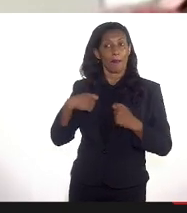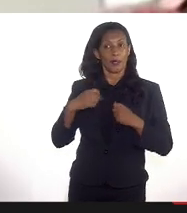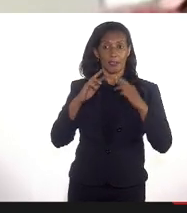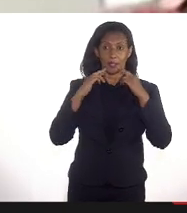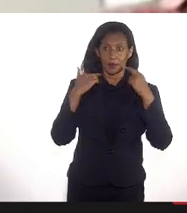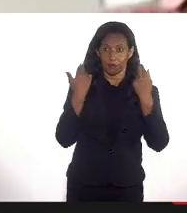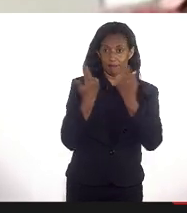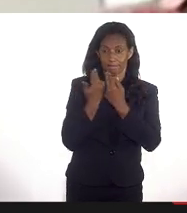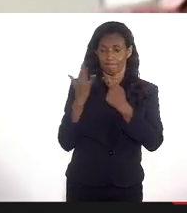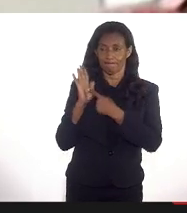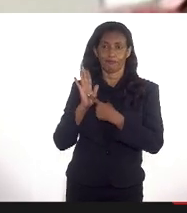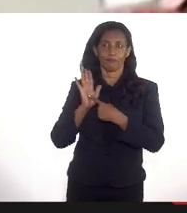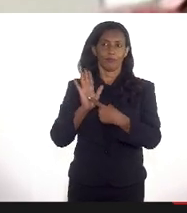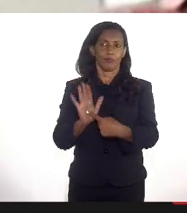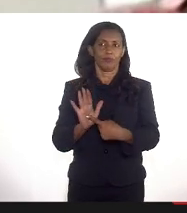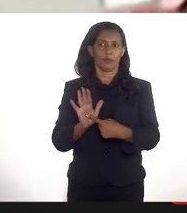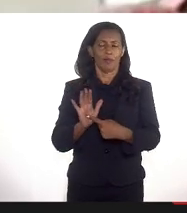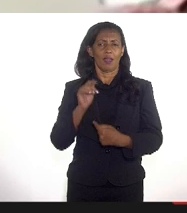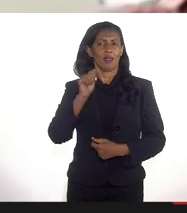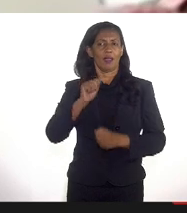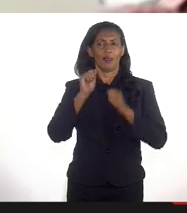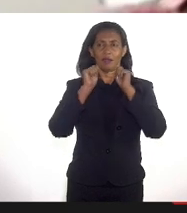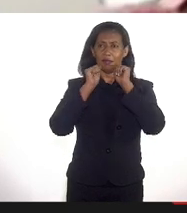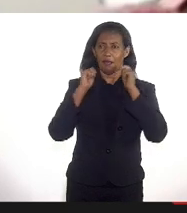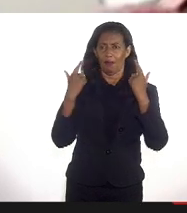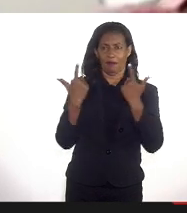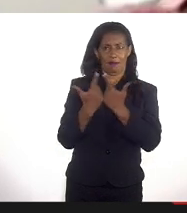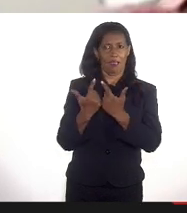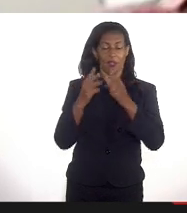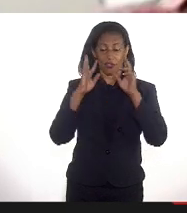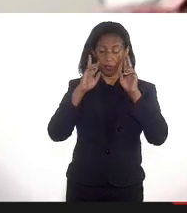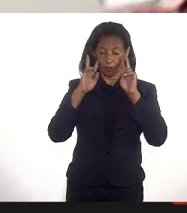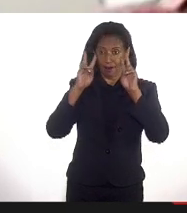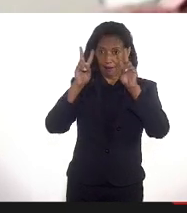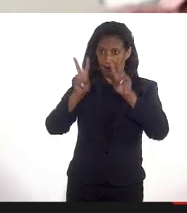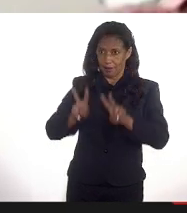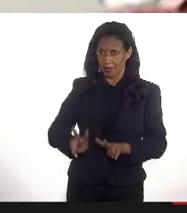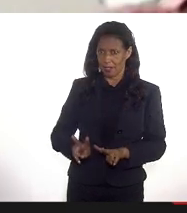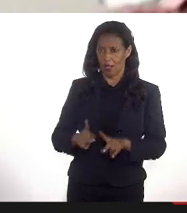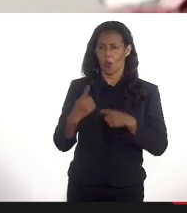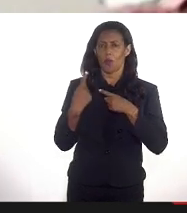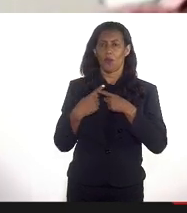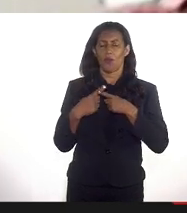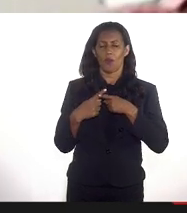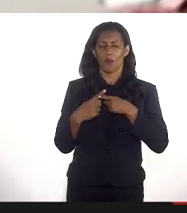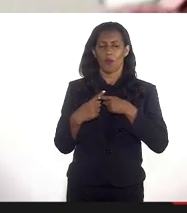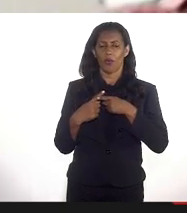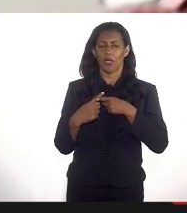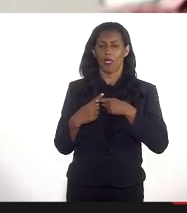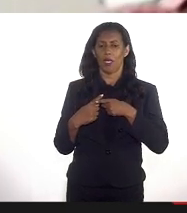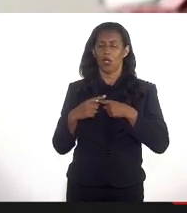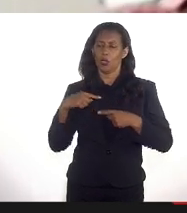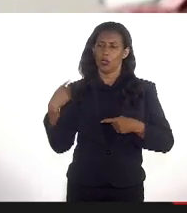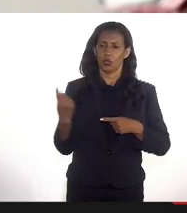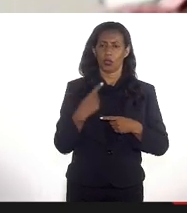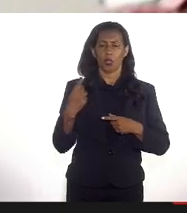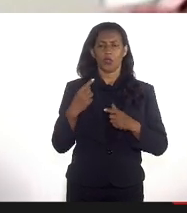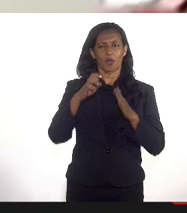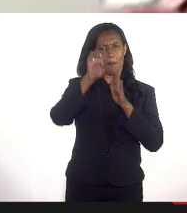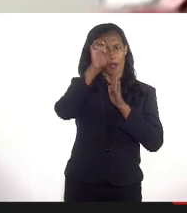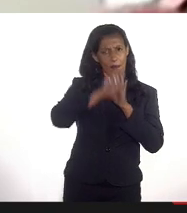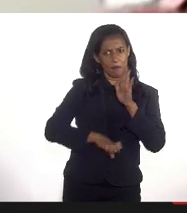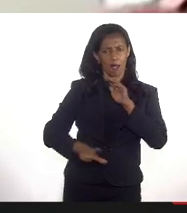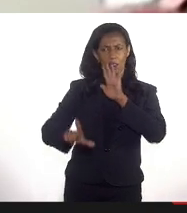audiência. A gente aqui na Alerj dedicou muita atenção a isso. No caso da FAETEC, aprovou uma lei específica sobre a FAETEC, além de uma emenda